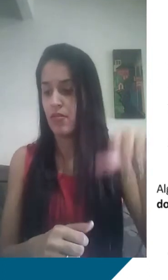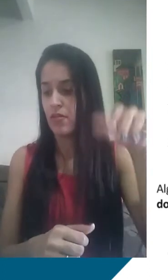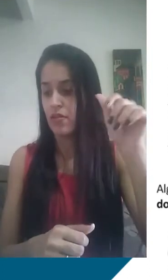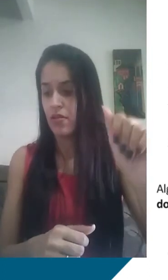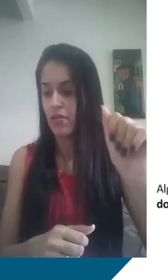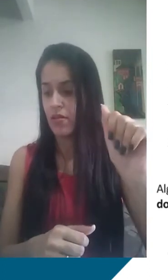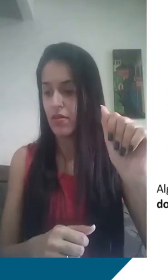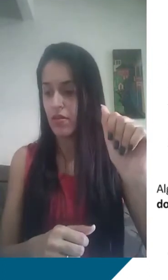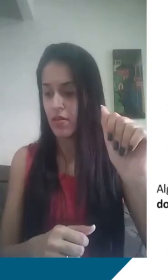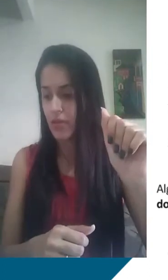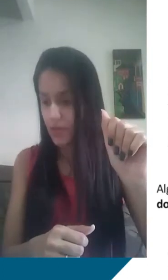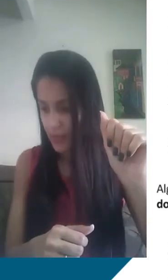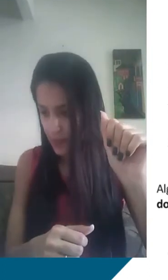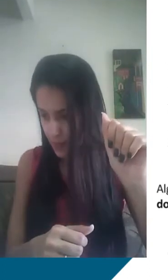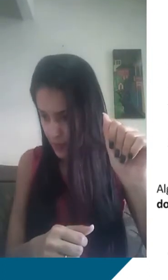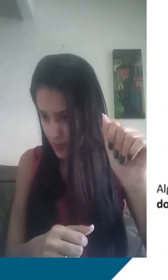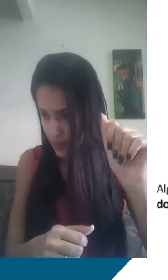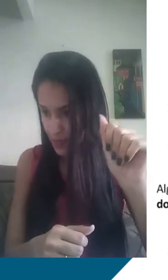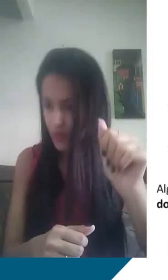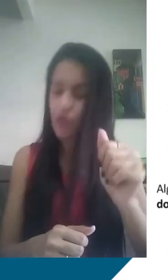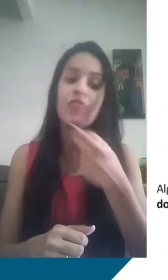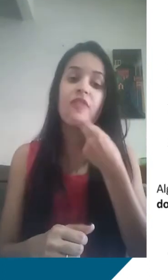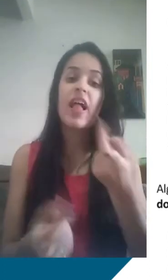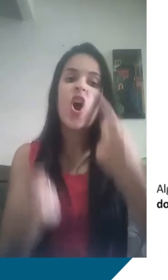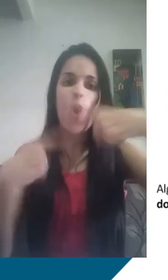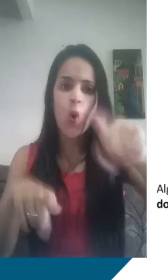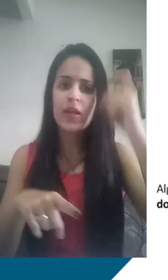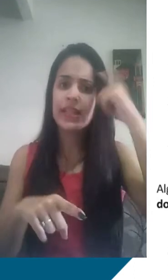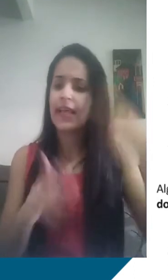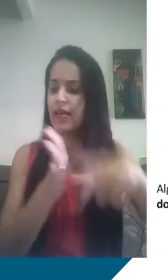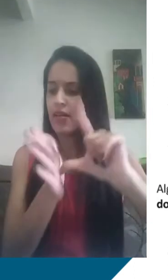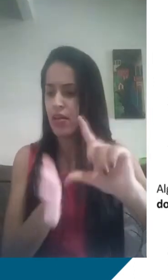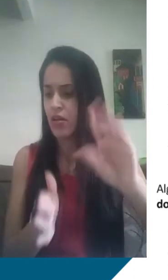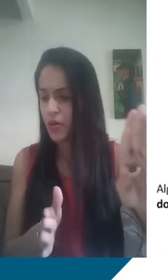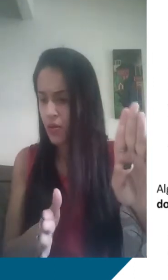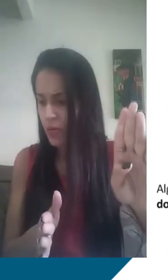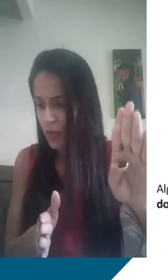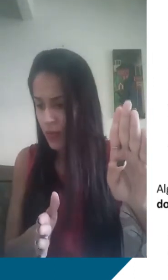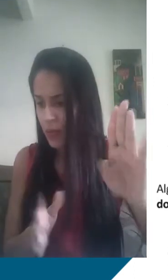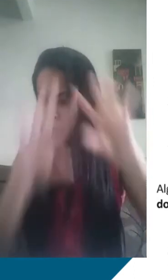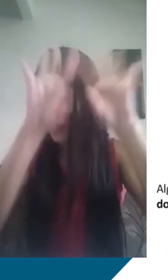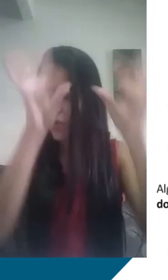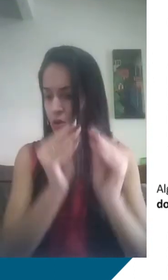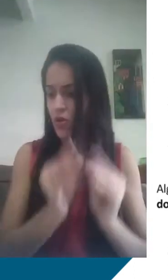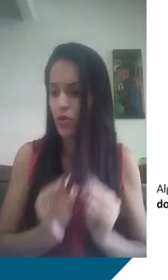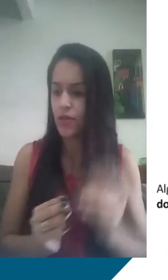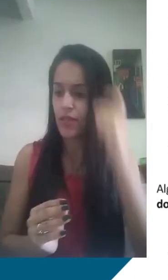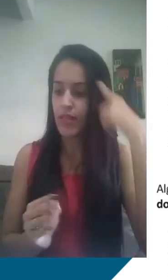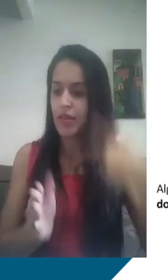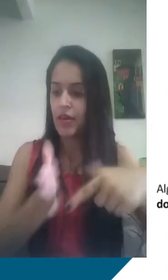anteriores, letra C, acrescentar um novo argumento, letra D, introduzir uma explicação, letra